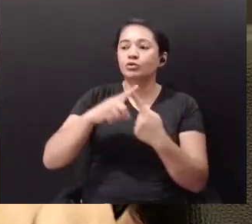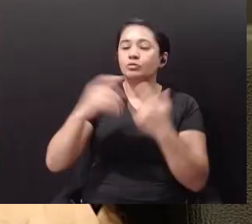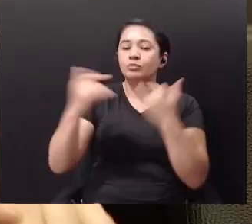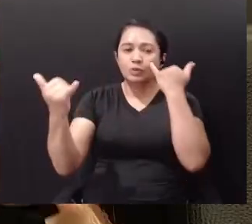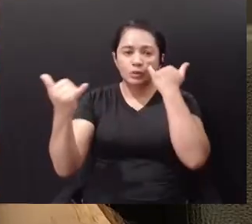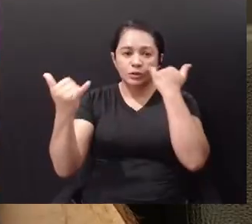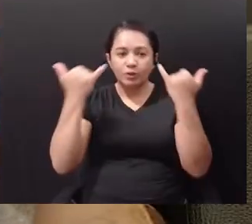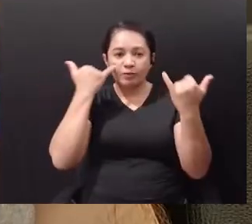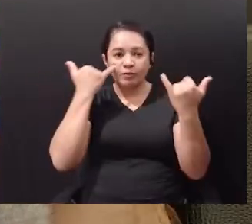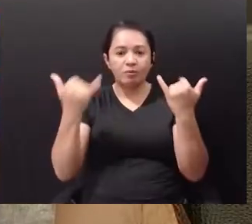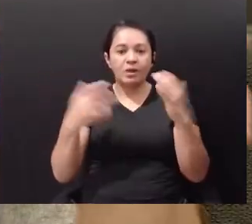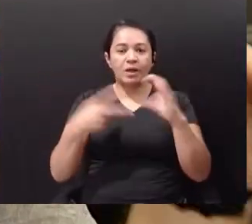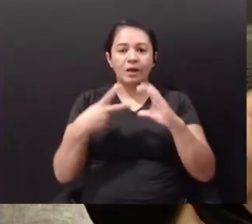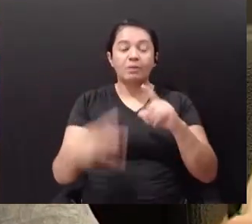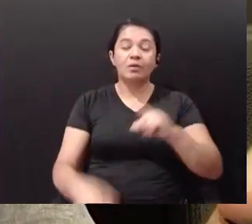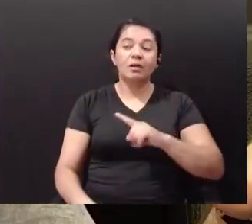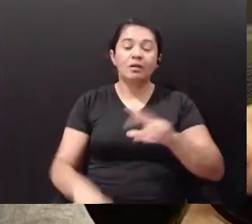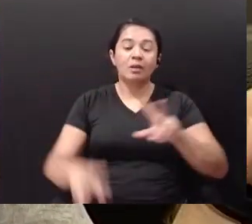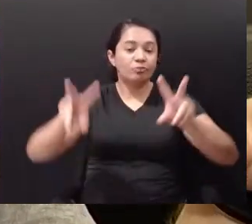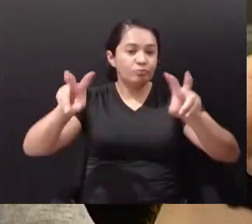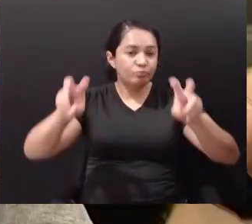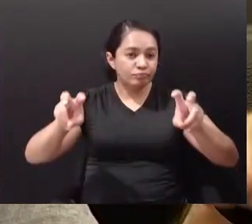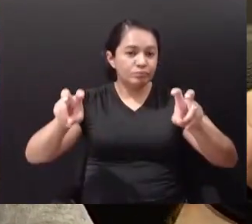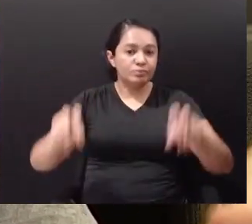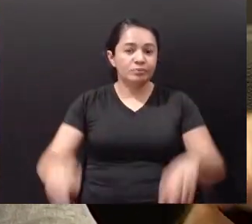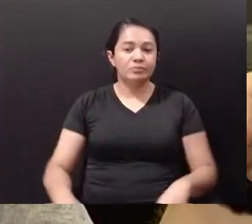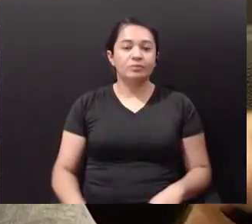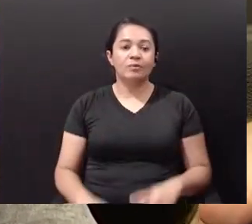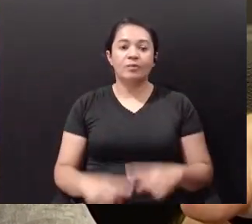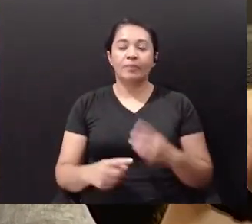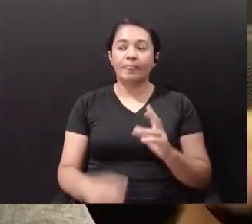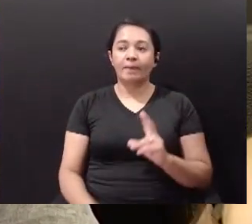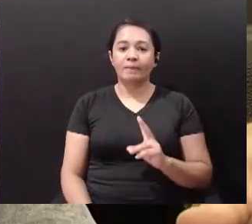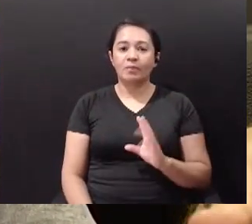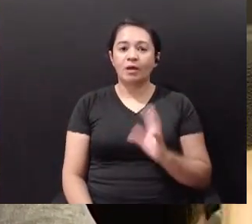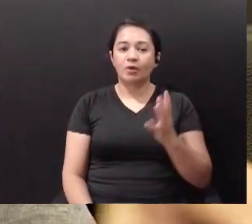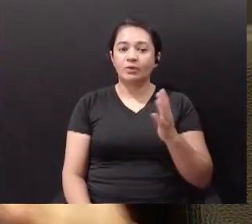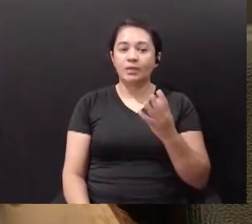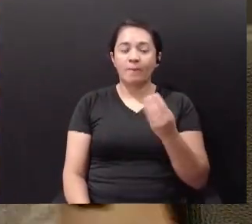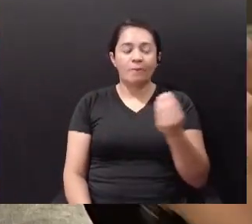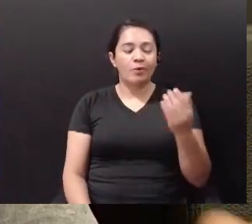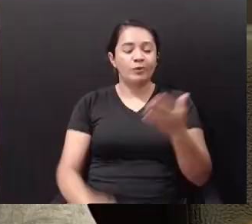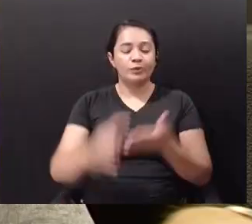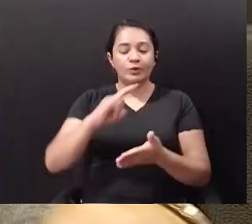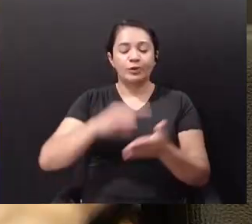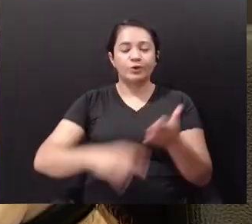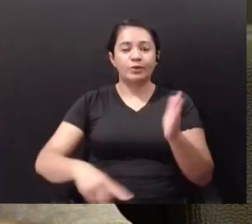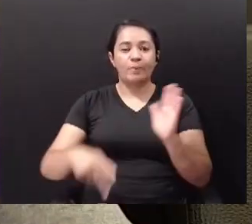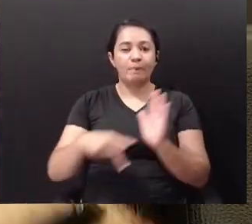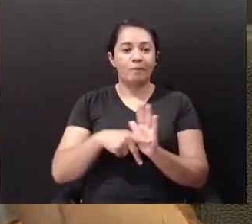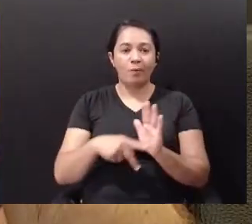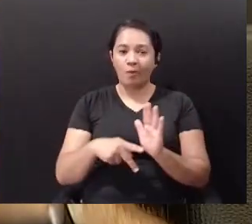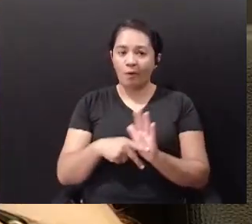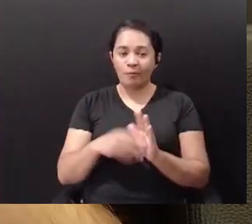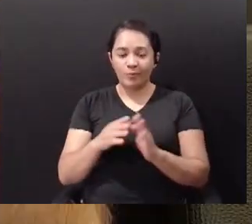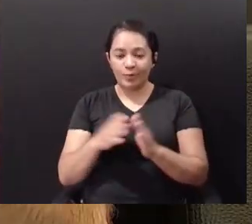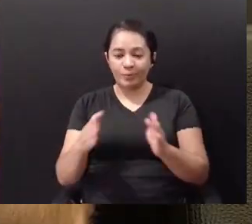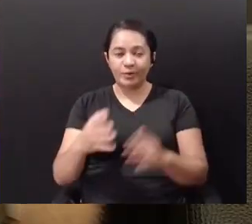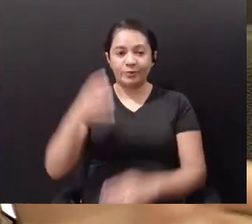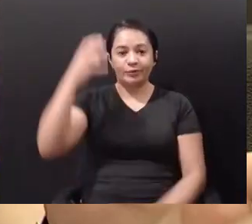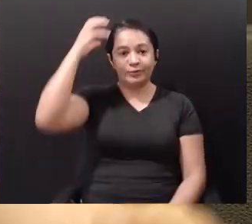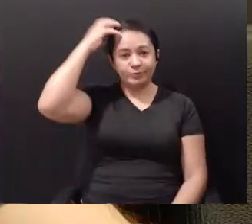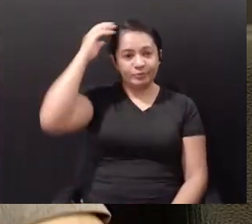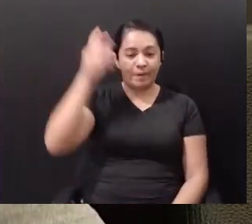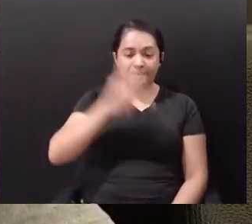este assunto, e é muito recorrente na documentação do Império esse tipo de assunto. O professor pedindo